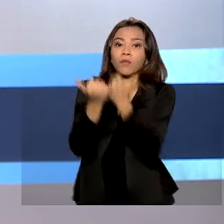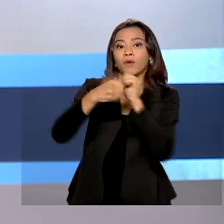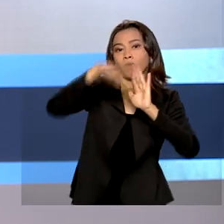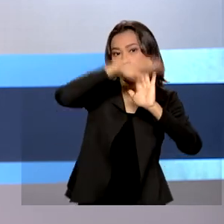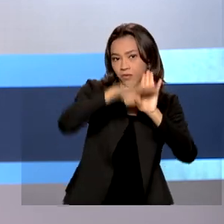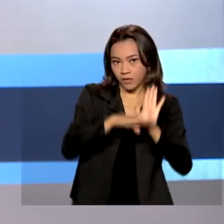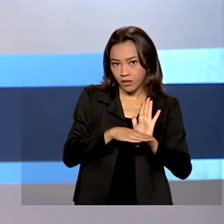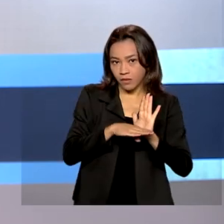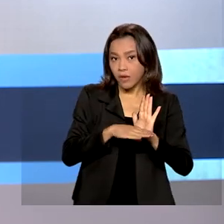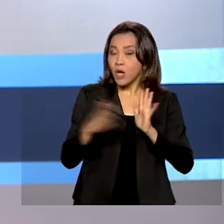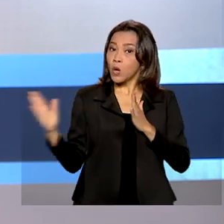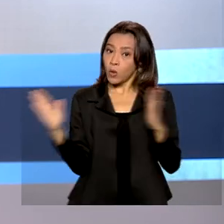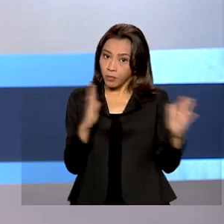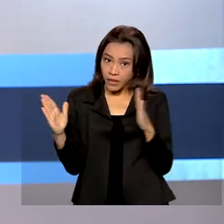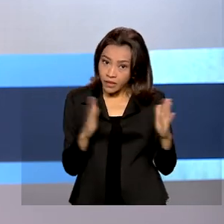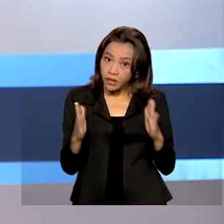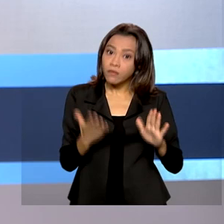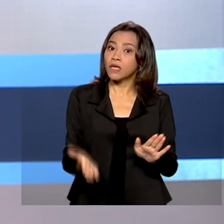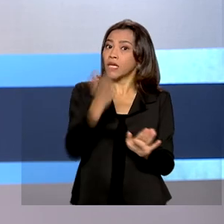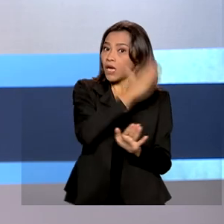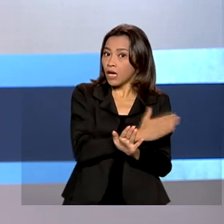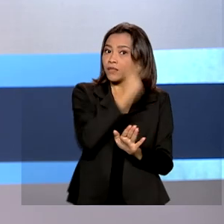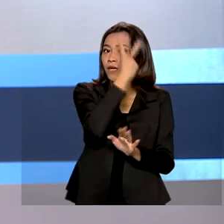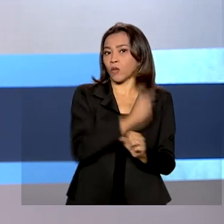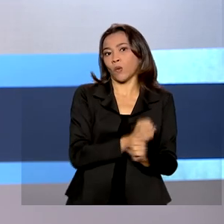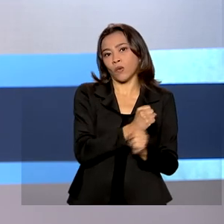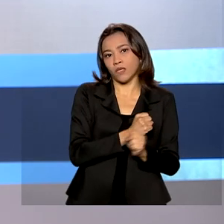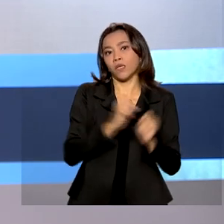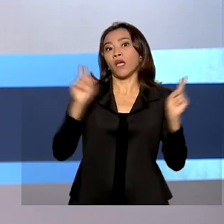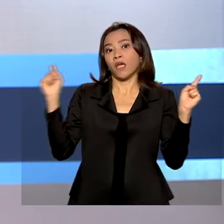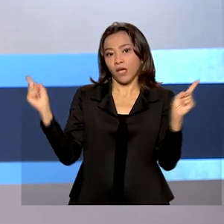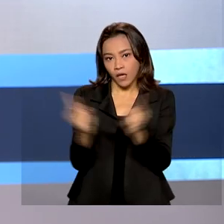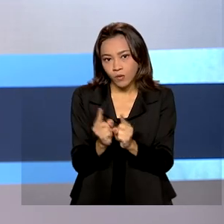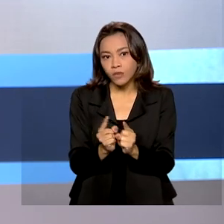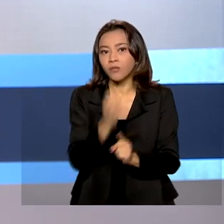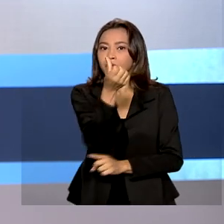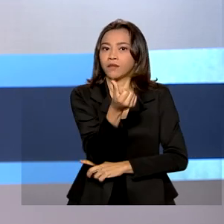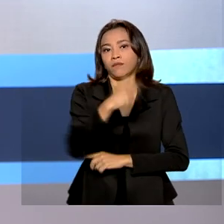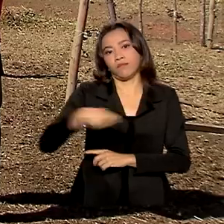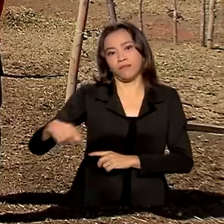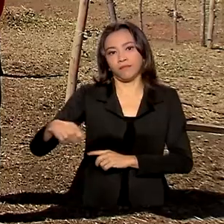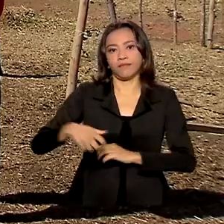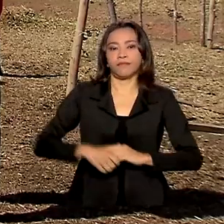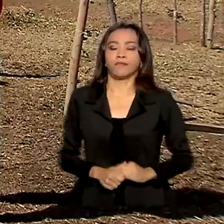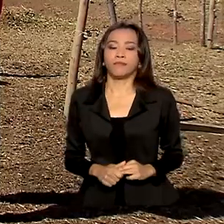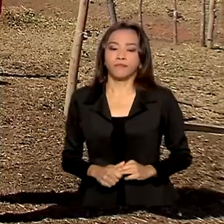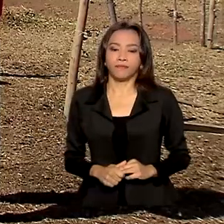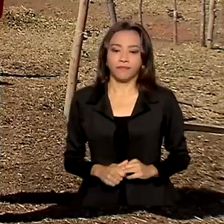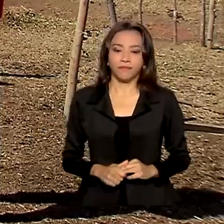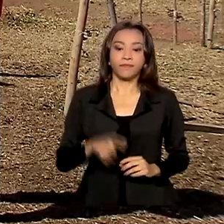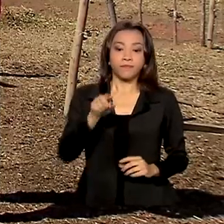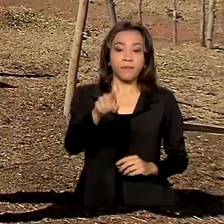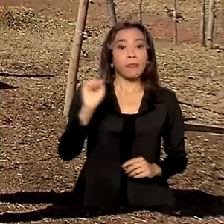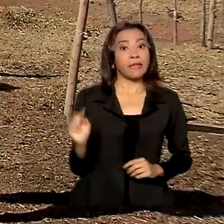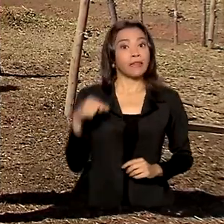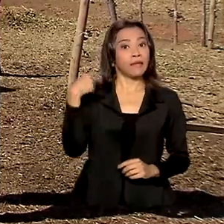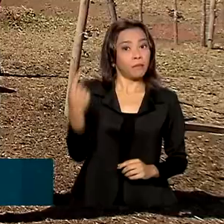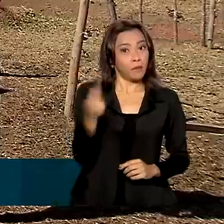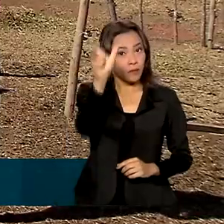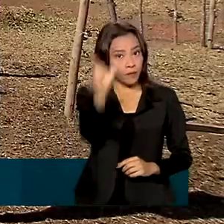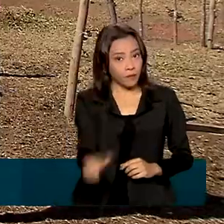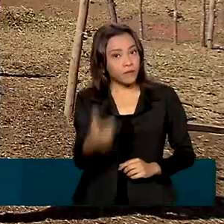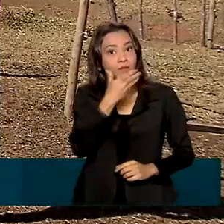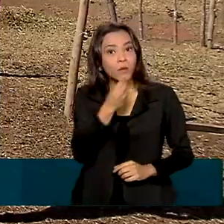Fundiário. O prazo que levava em média dois anos diminuiu para seis meses. Depois de dez anos